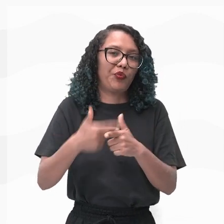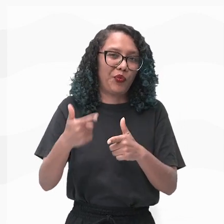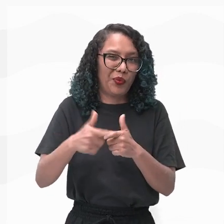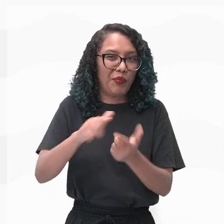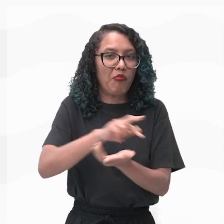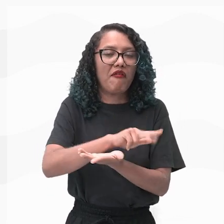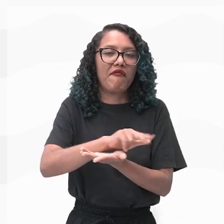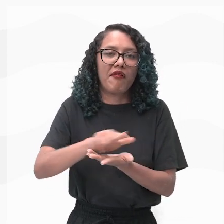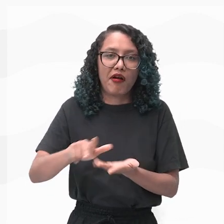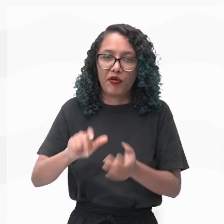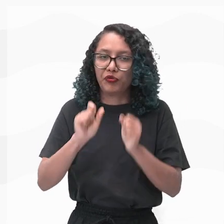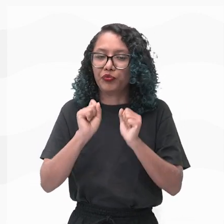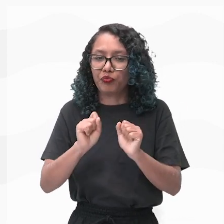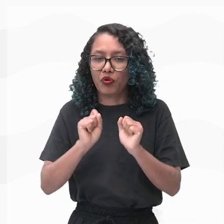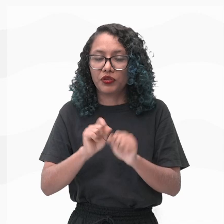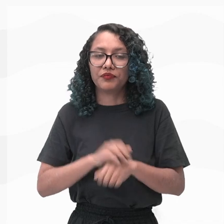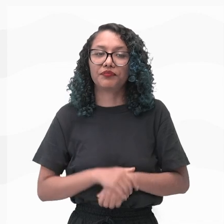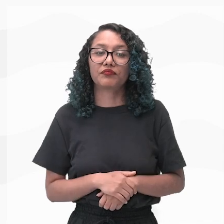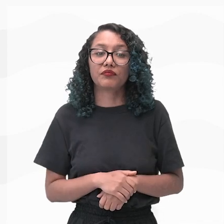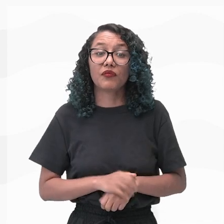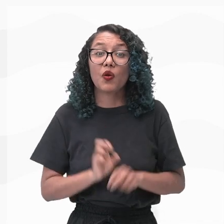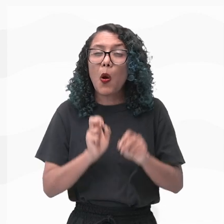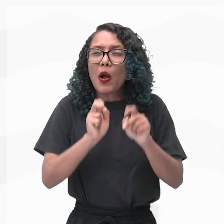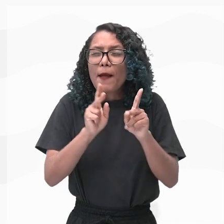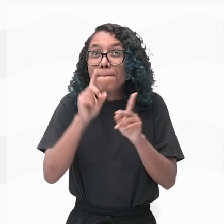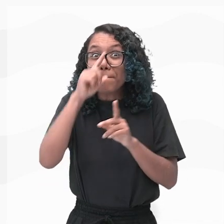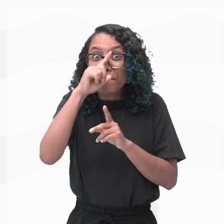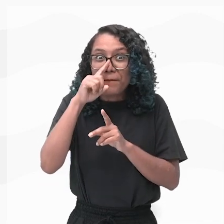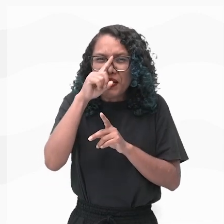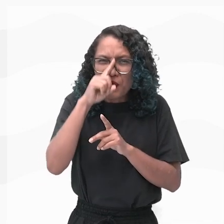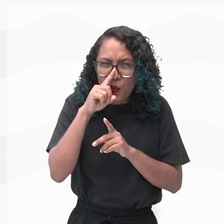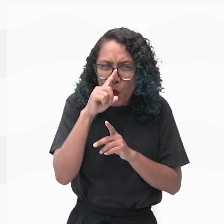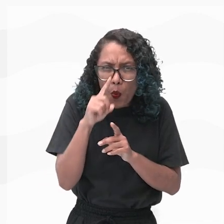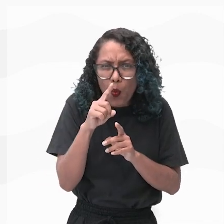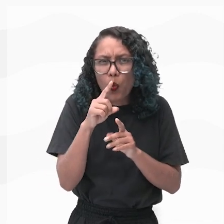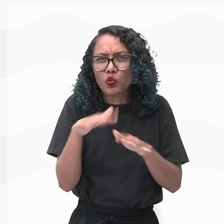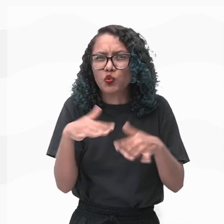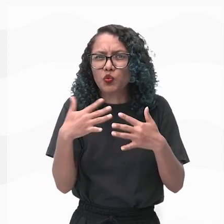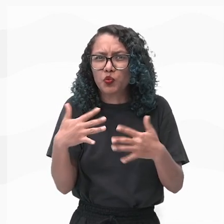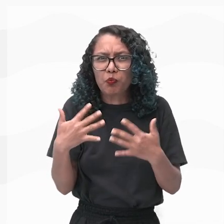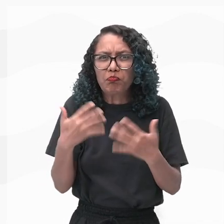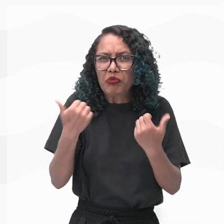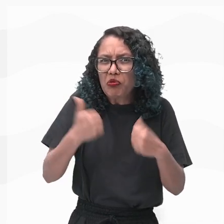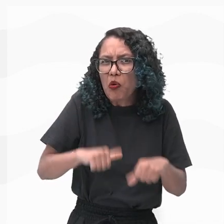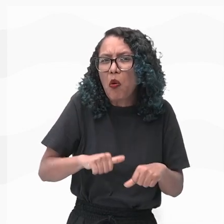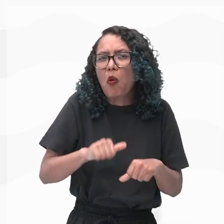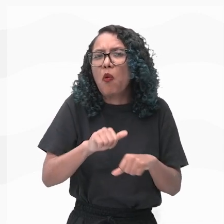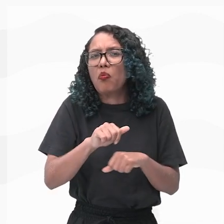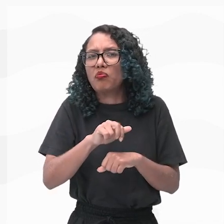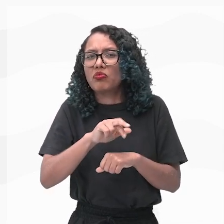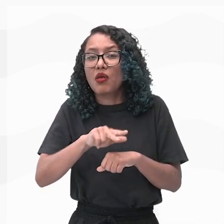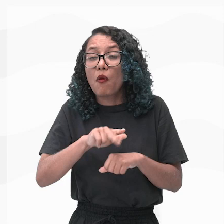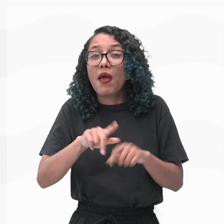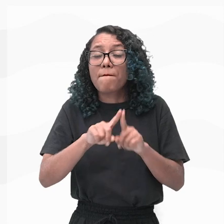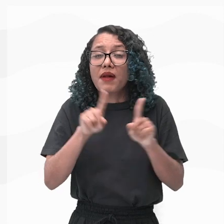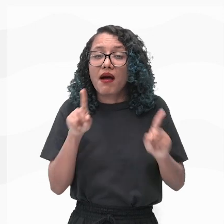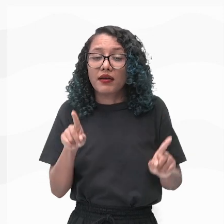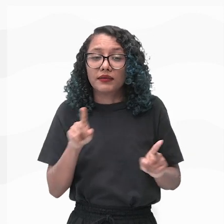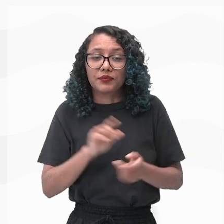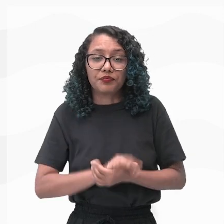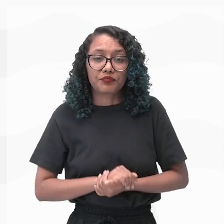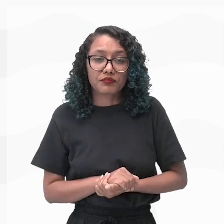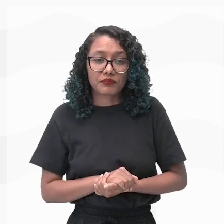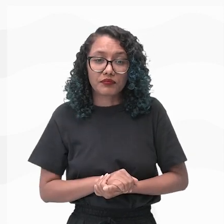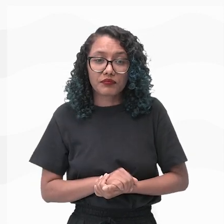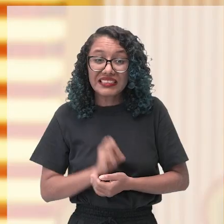de não ser perigoso é uma questão relacionada à